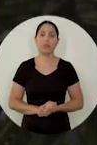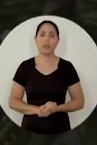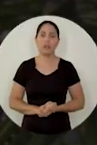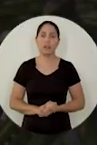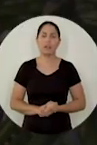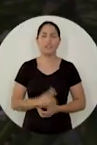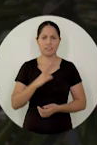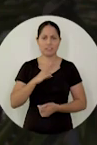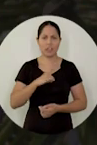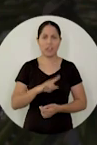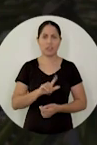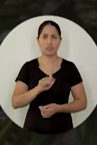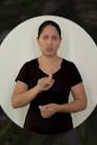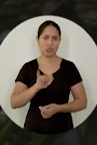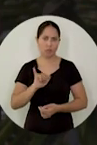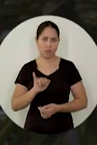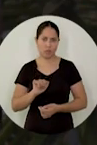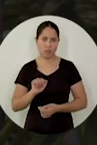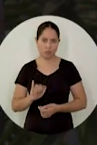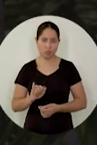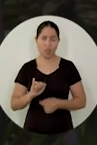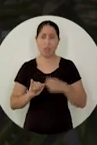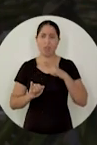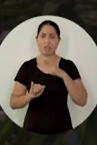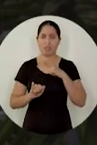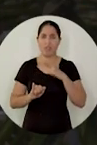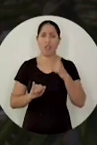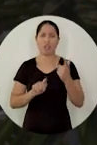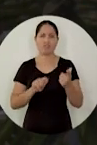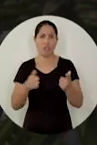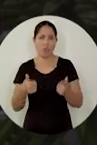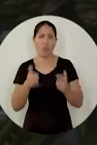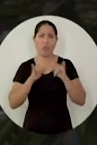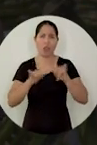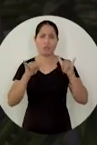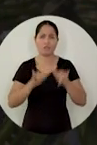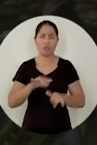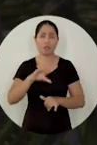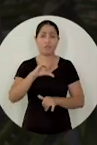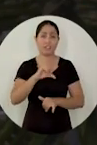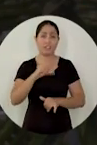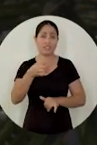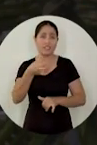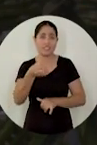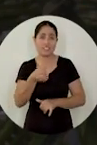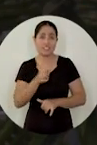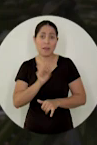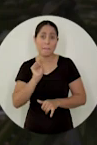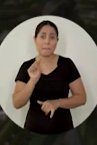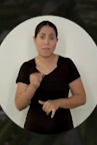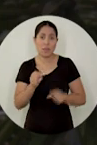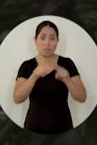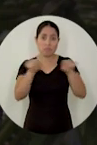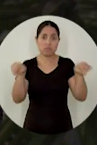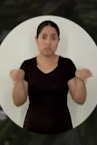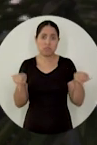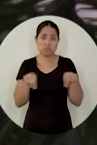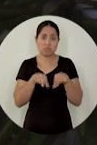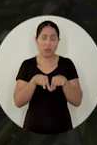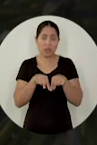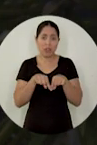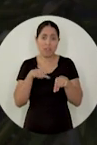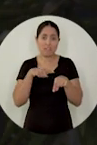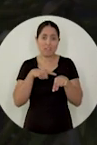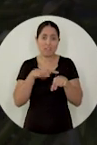o levantamento do G1, 953 mil hectares foram desmatados em áreas protegidas da